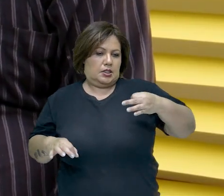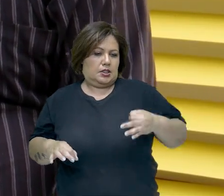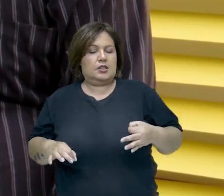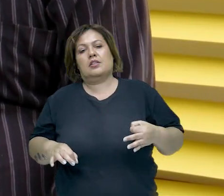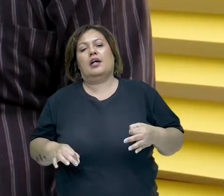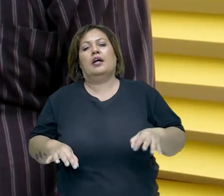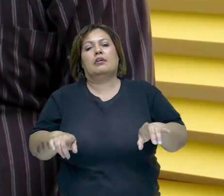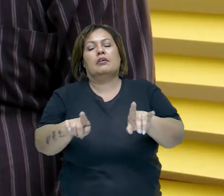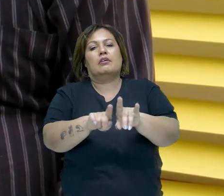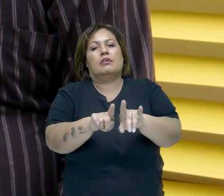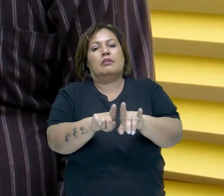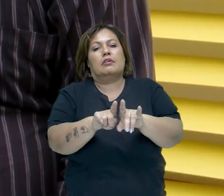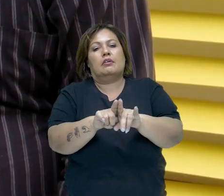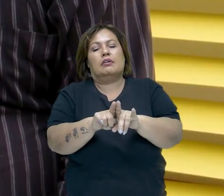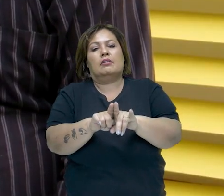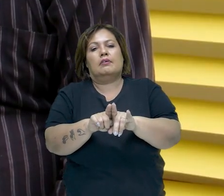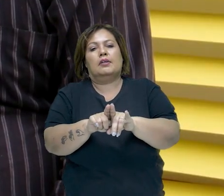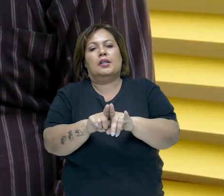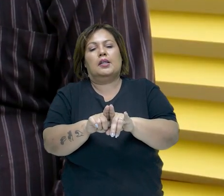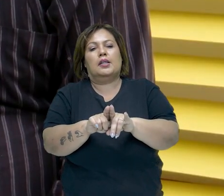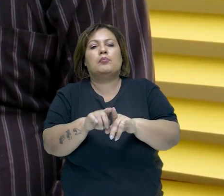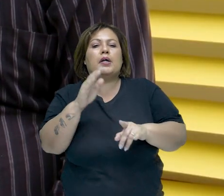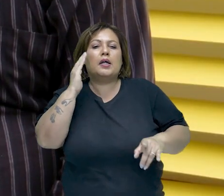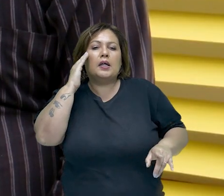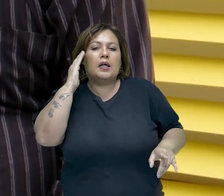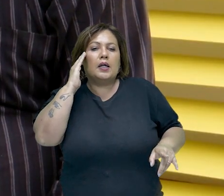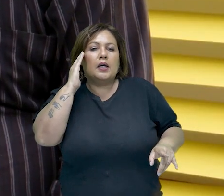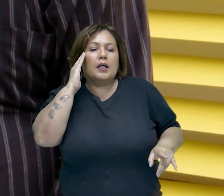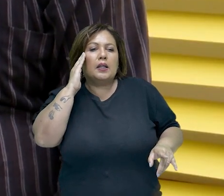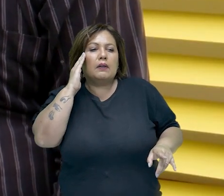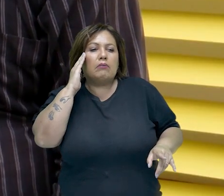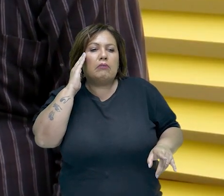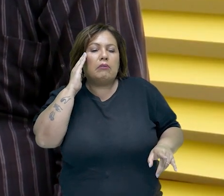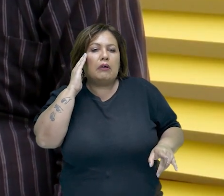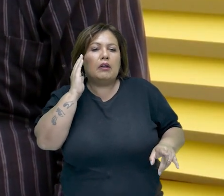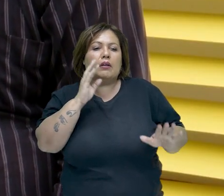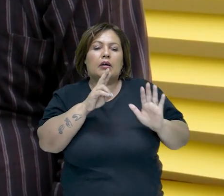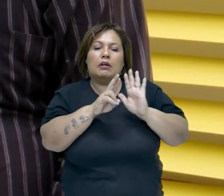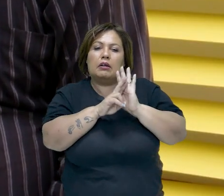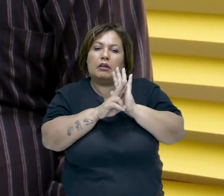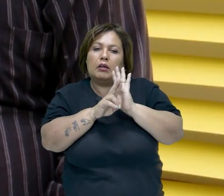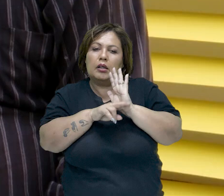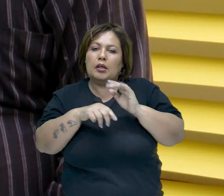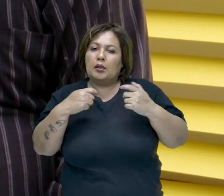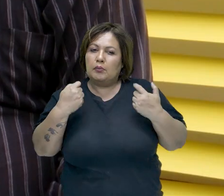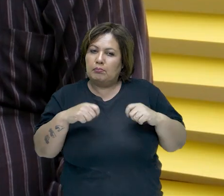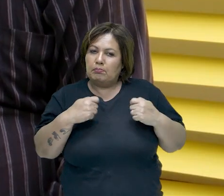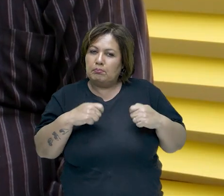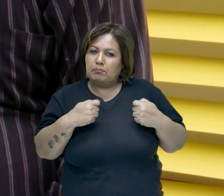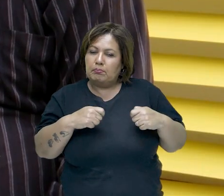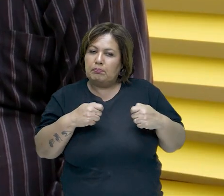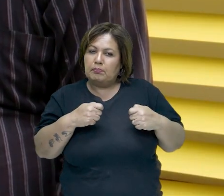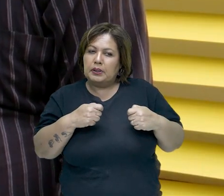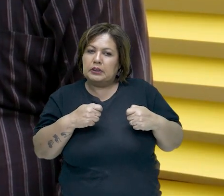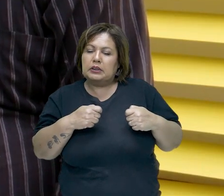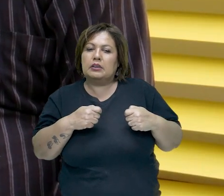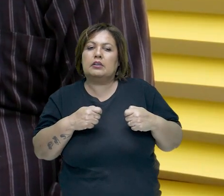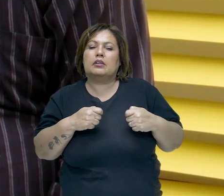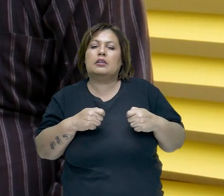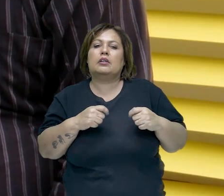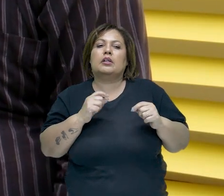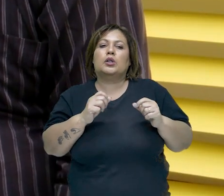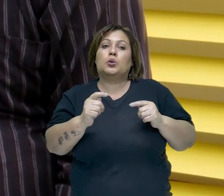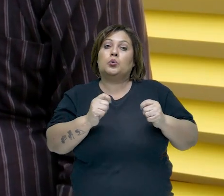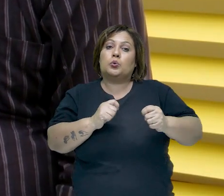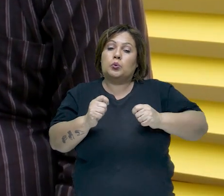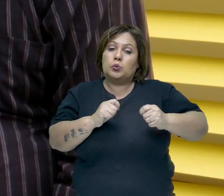efetiva, que também considere maior rigor e maior sistematicidade